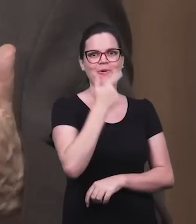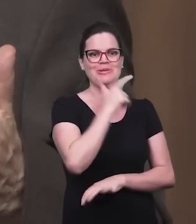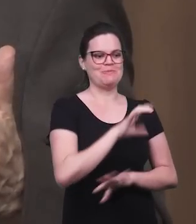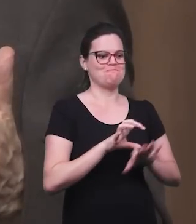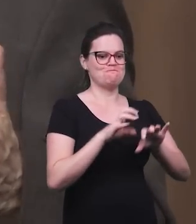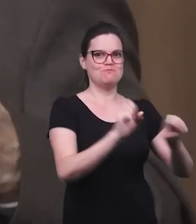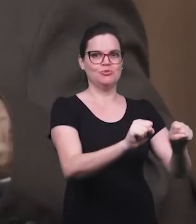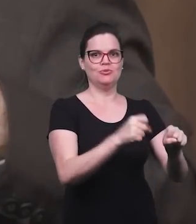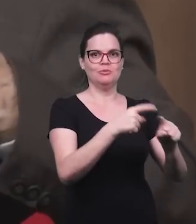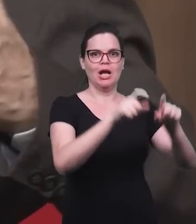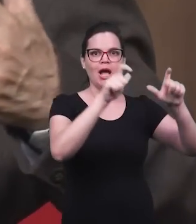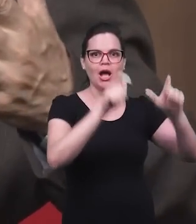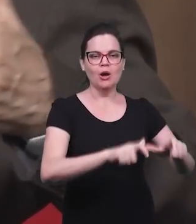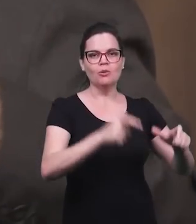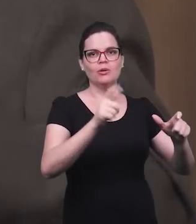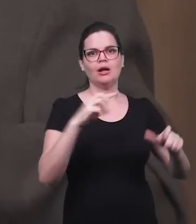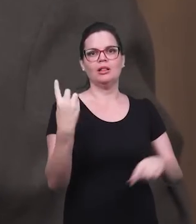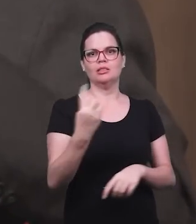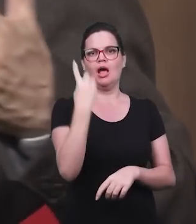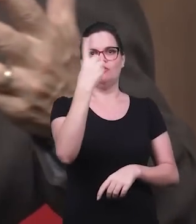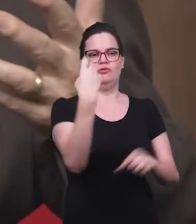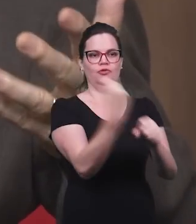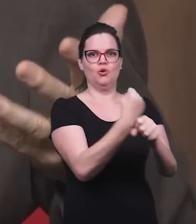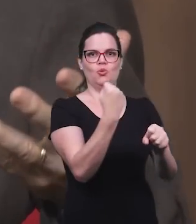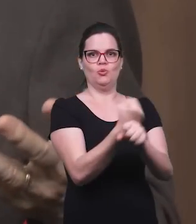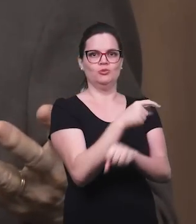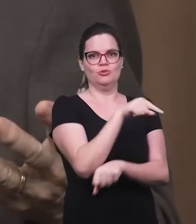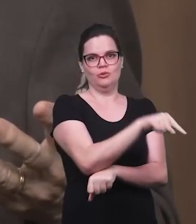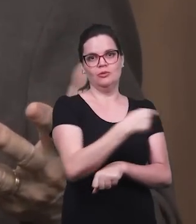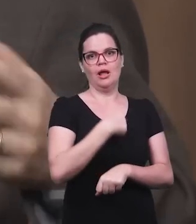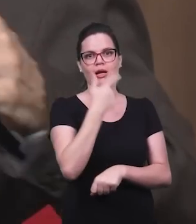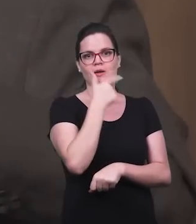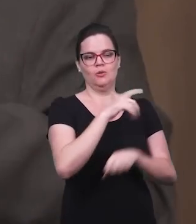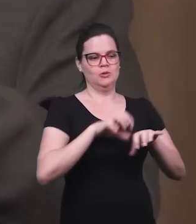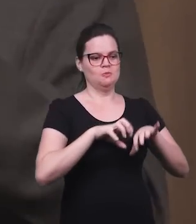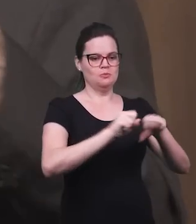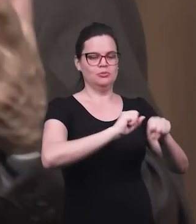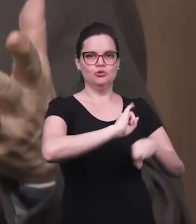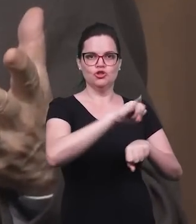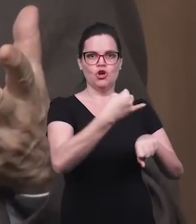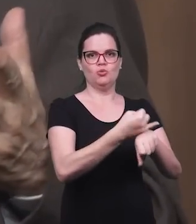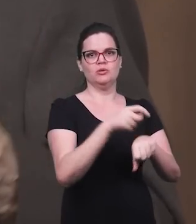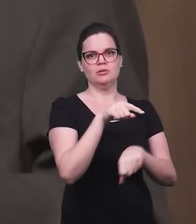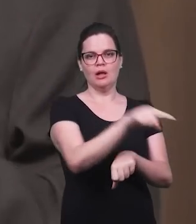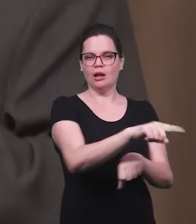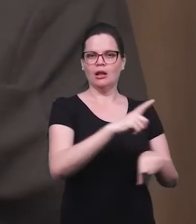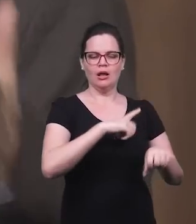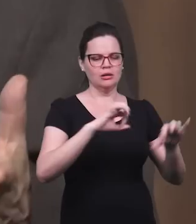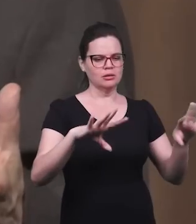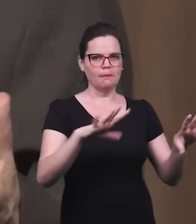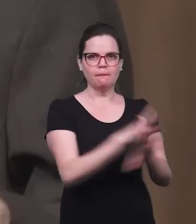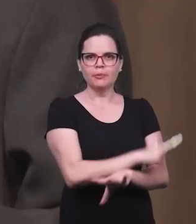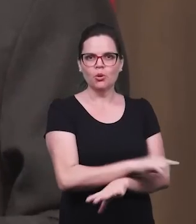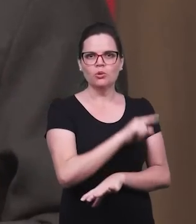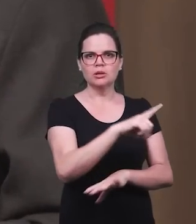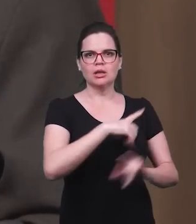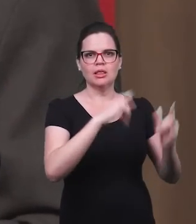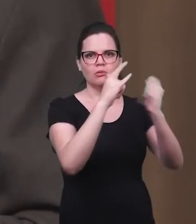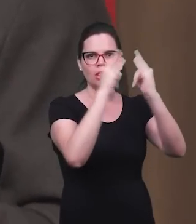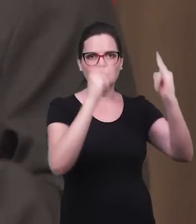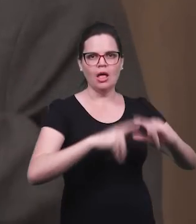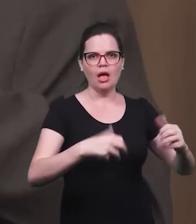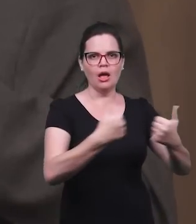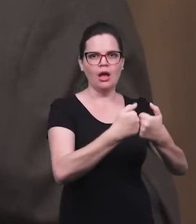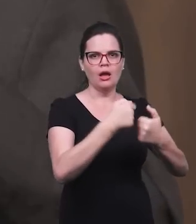cidade do grande rei. Foi lá que foi Davi que conquistou Jerusalém, foi lá que estabeleceu, lá que foi construído o